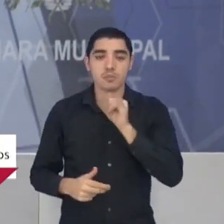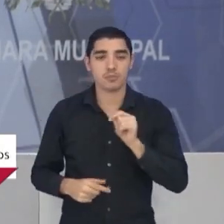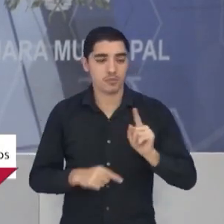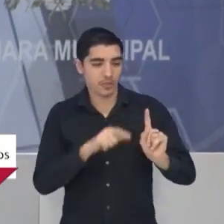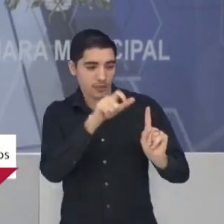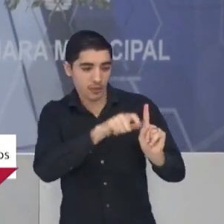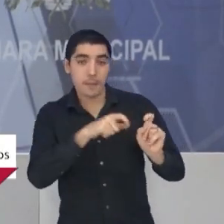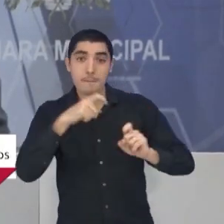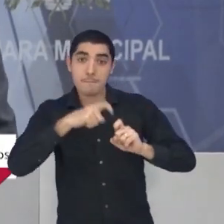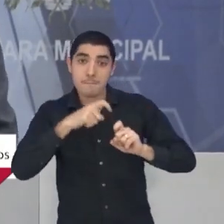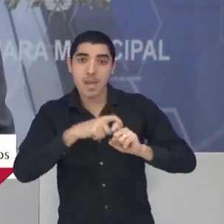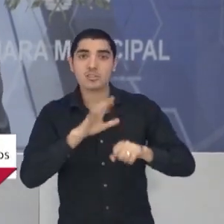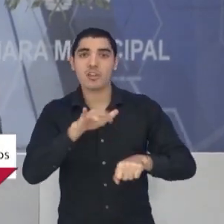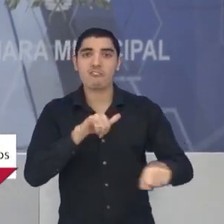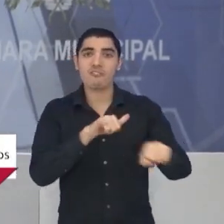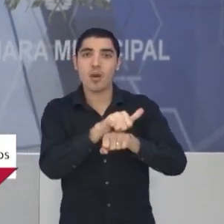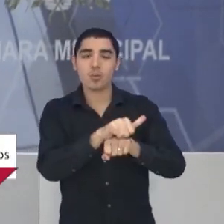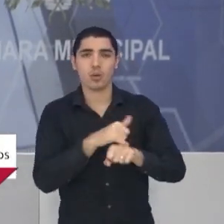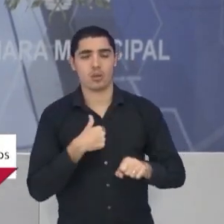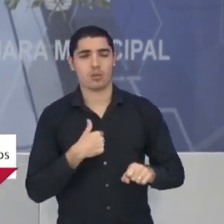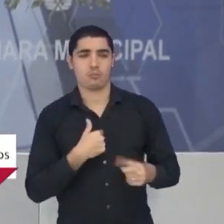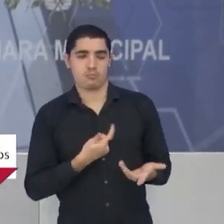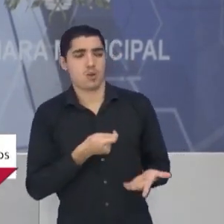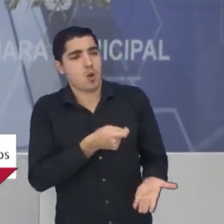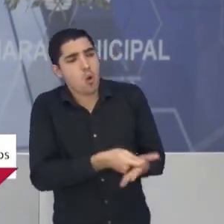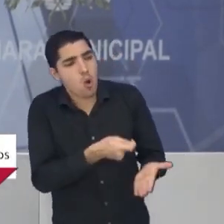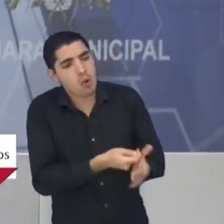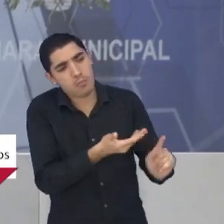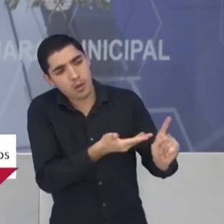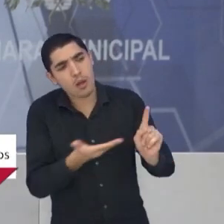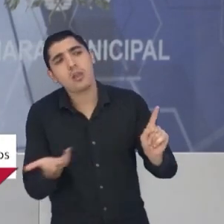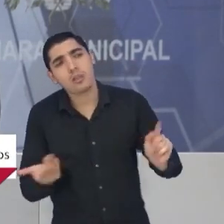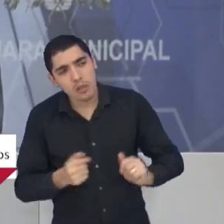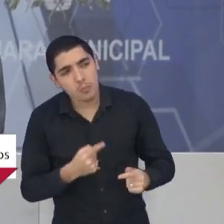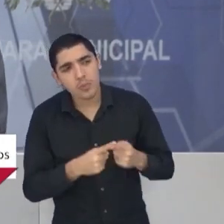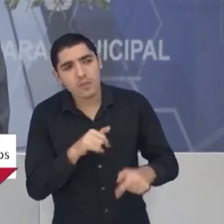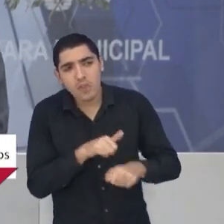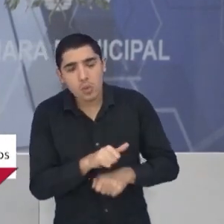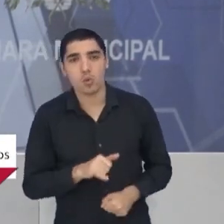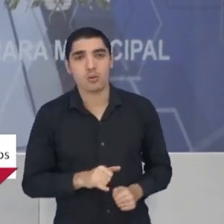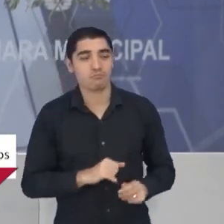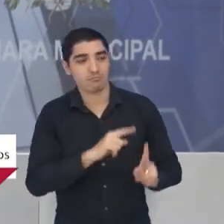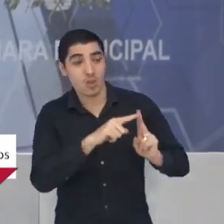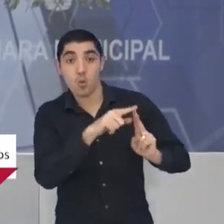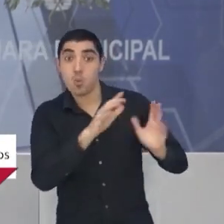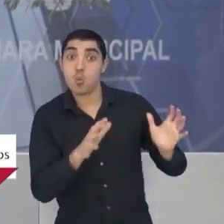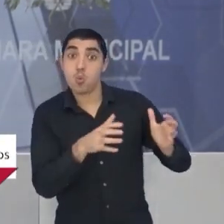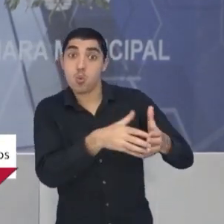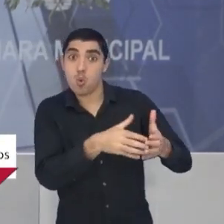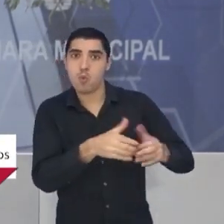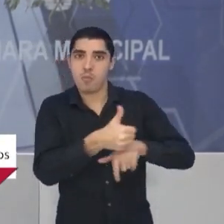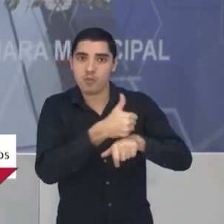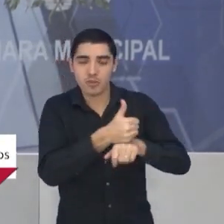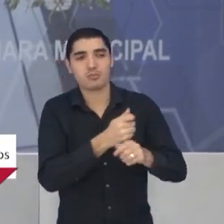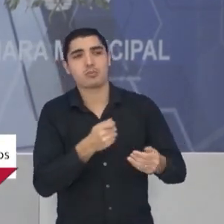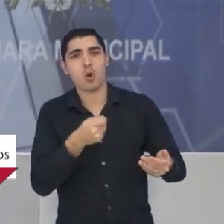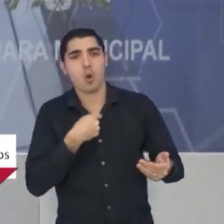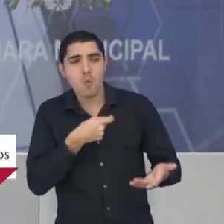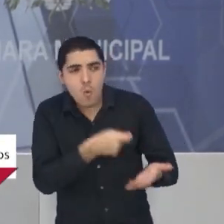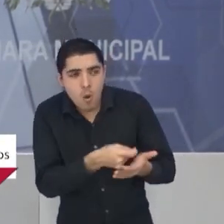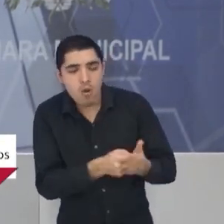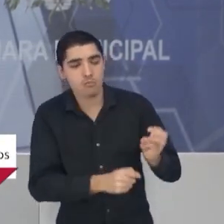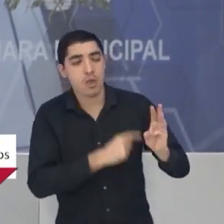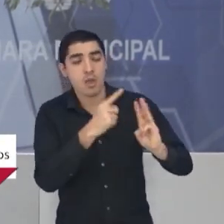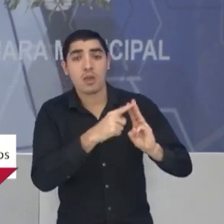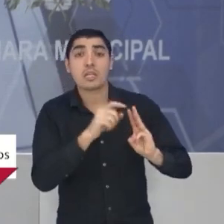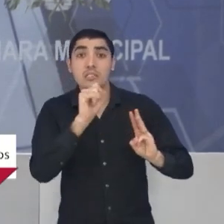lá e não tá da equipe que devia est lá e não tá da existência dos materiais e equipamentos de